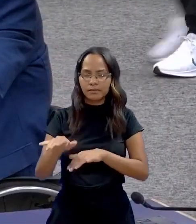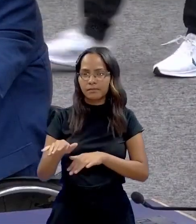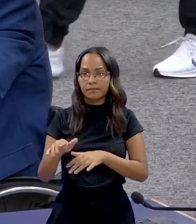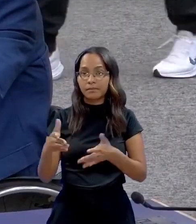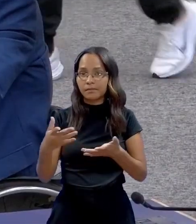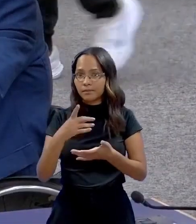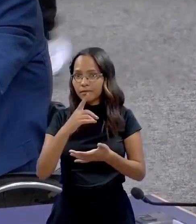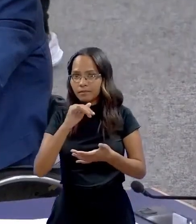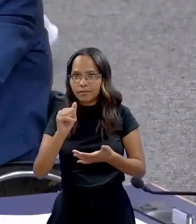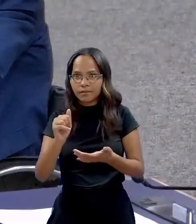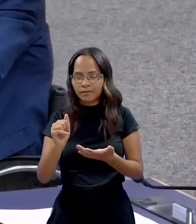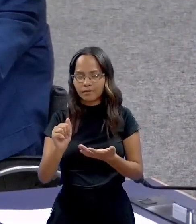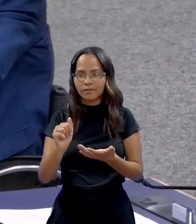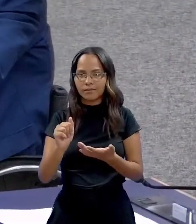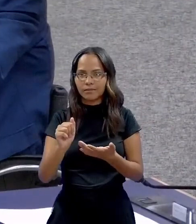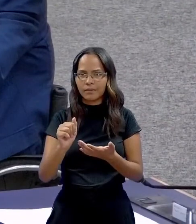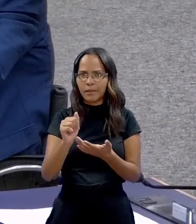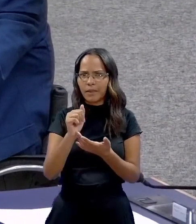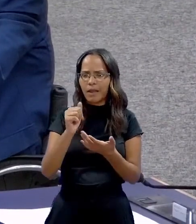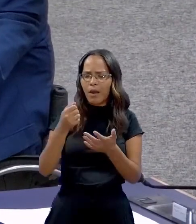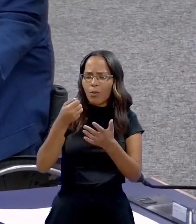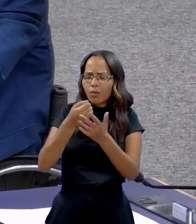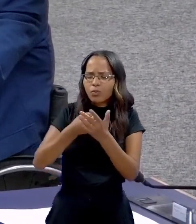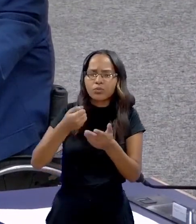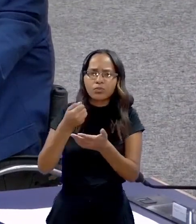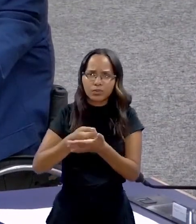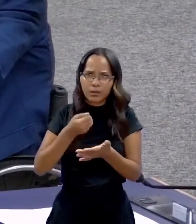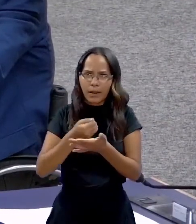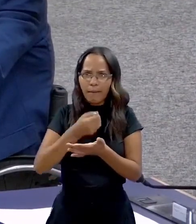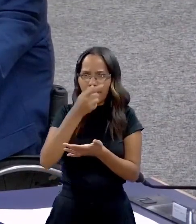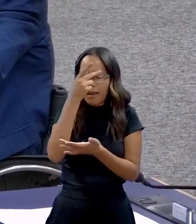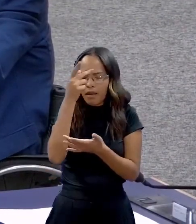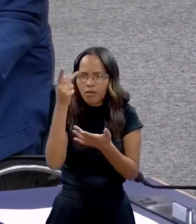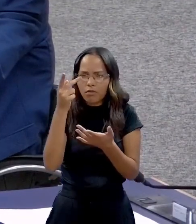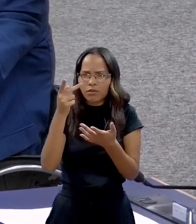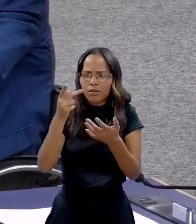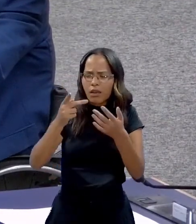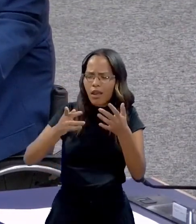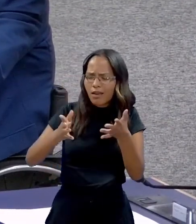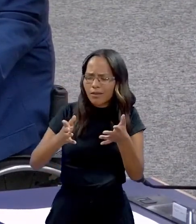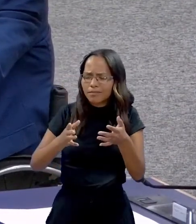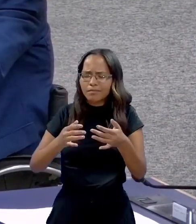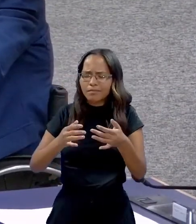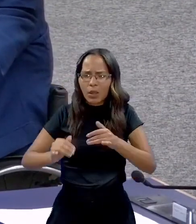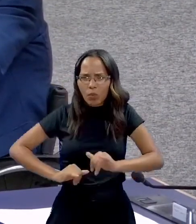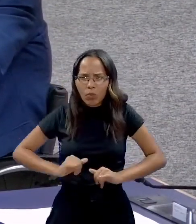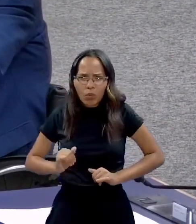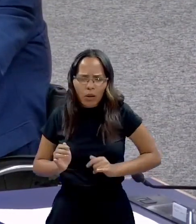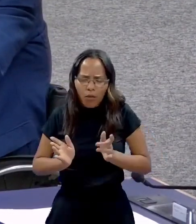Luta da Pessoa com Deficiência. Uma data emblemática, onde